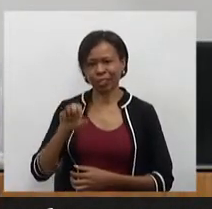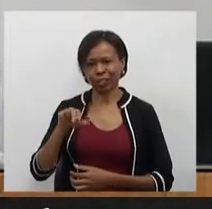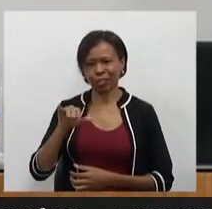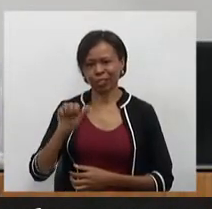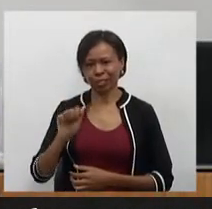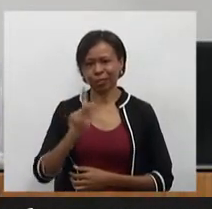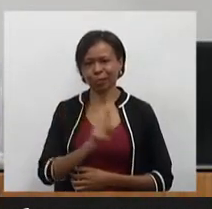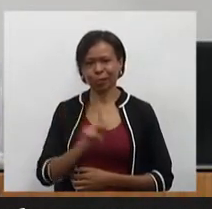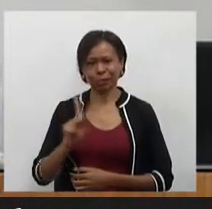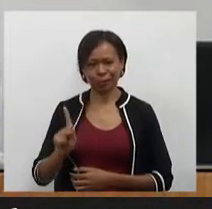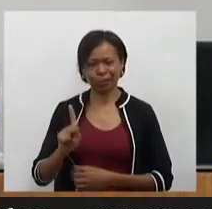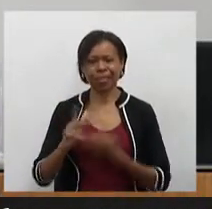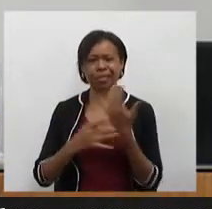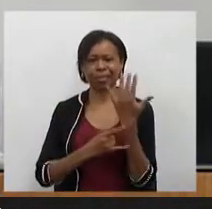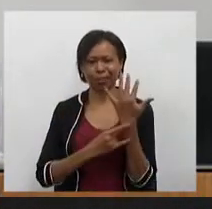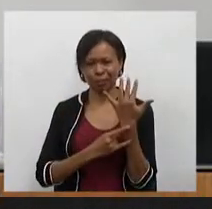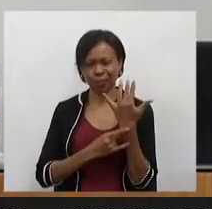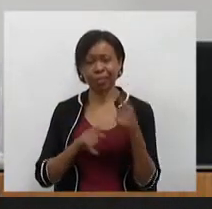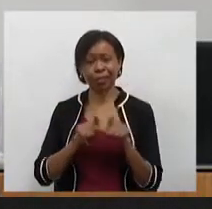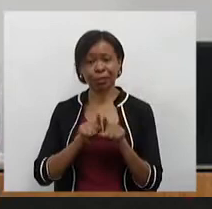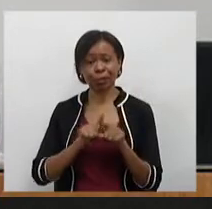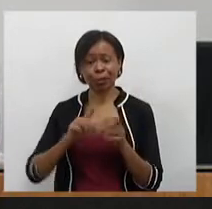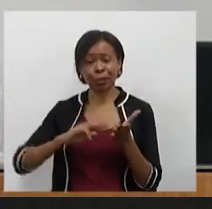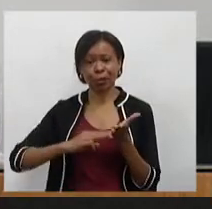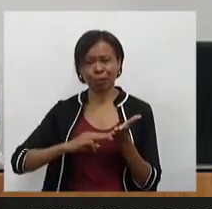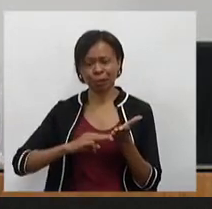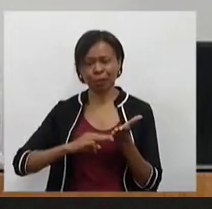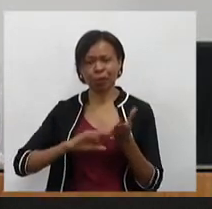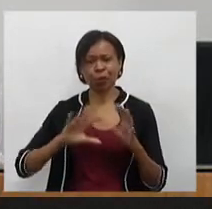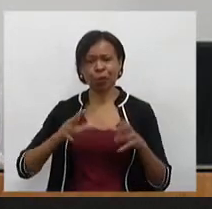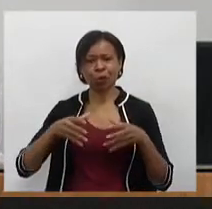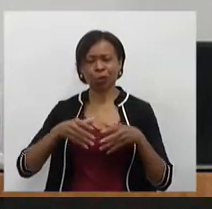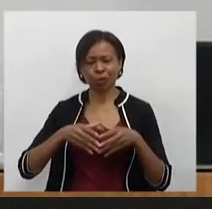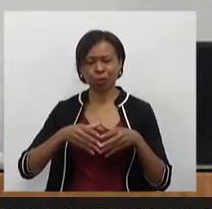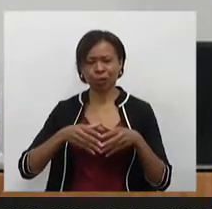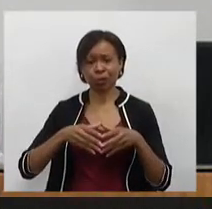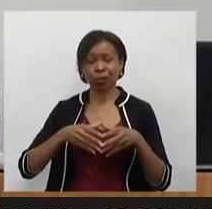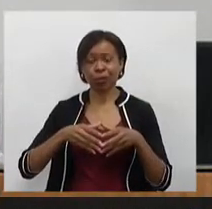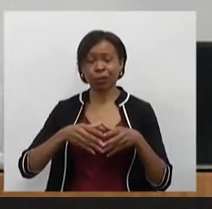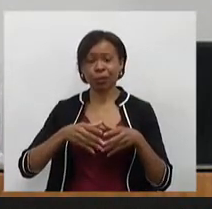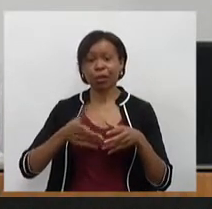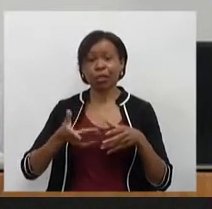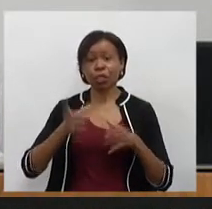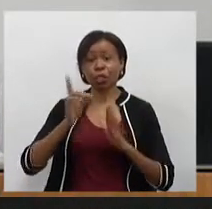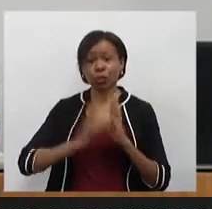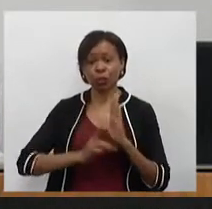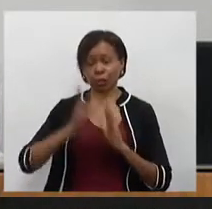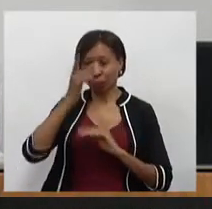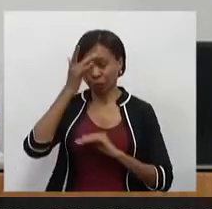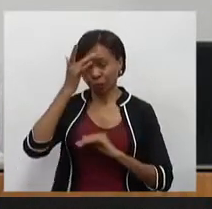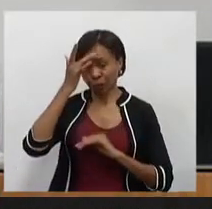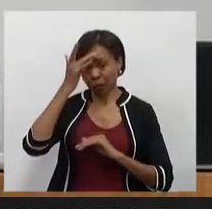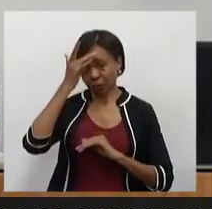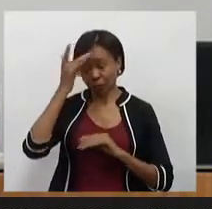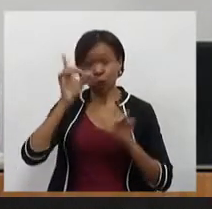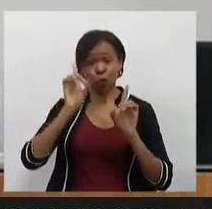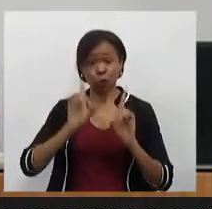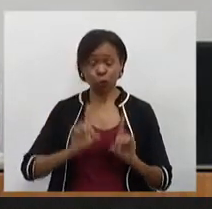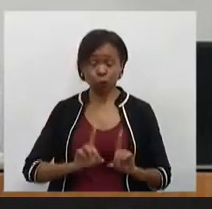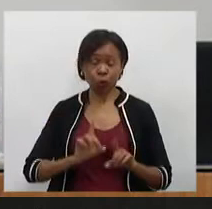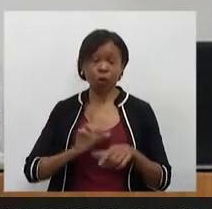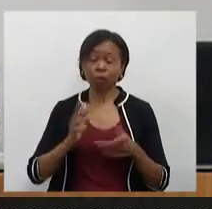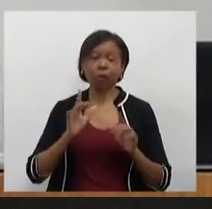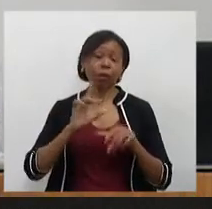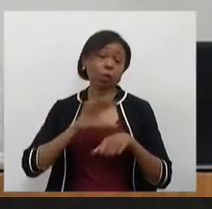UFMG e também membro da Comissão da Defesa do Direito das Pessoas com Doenças Raras da OAB. Vou passar aqui agora a fala para